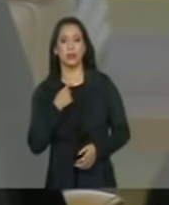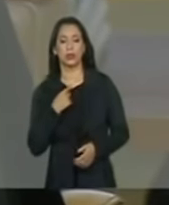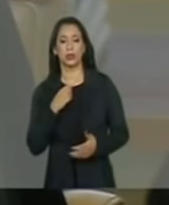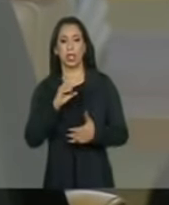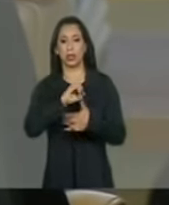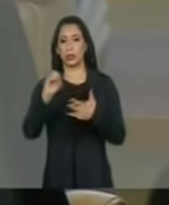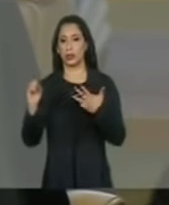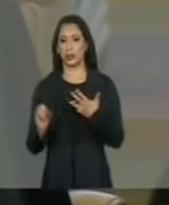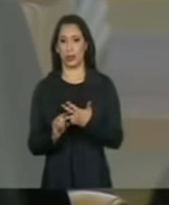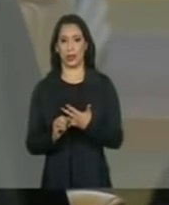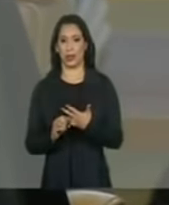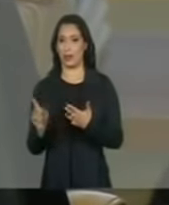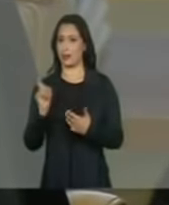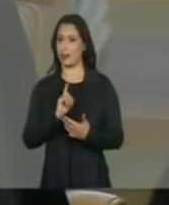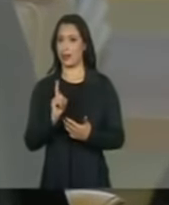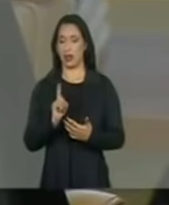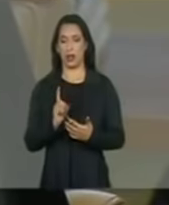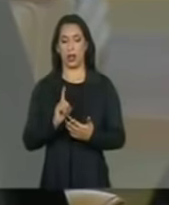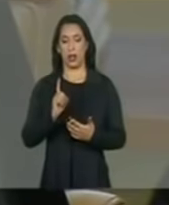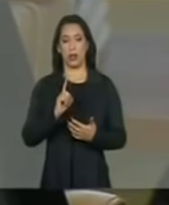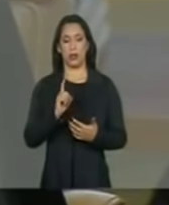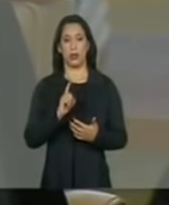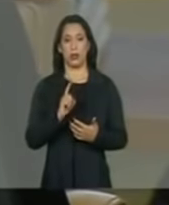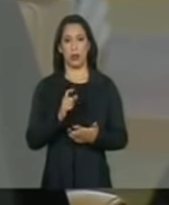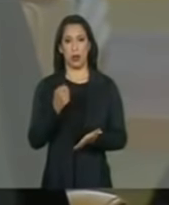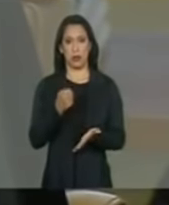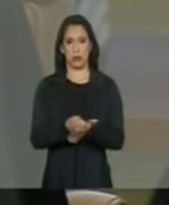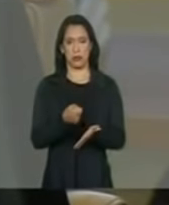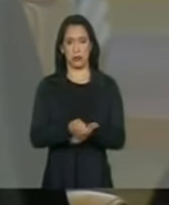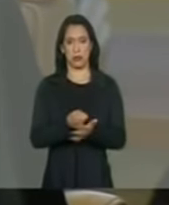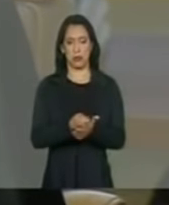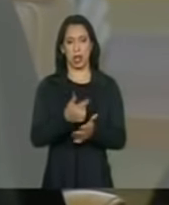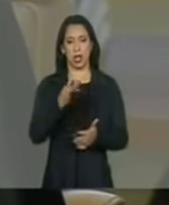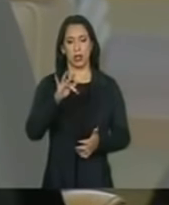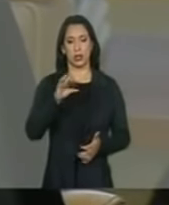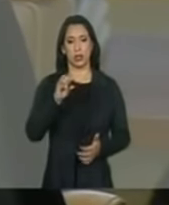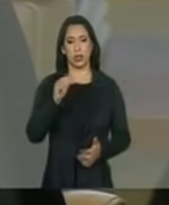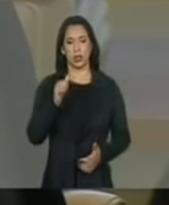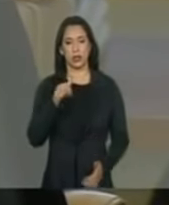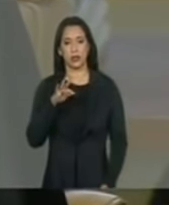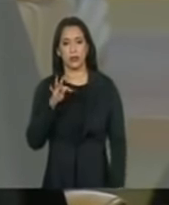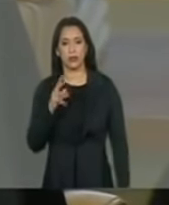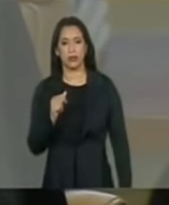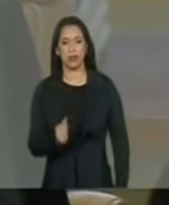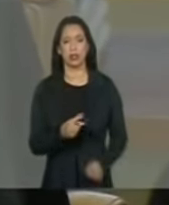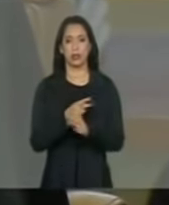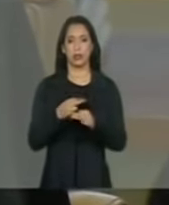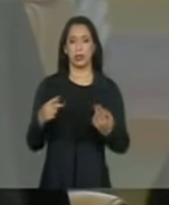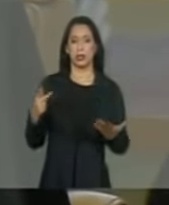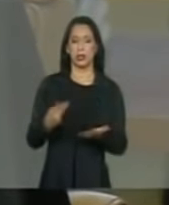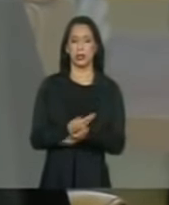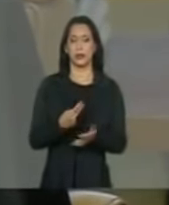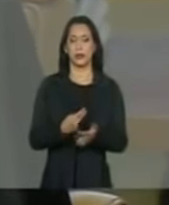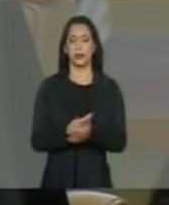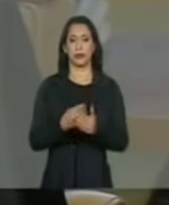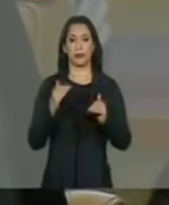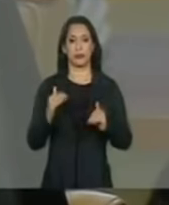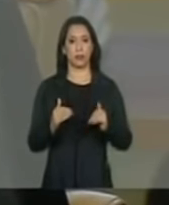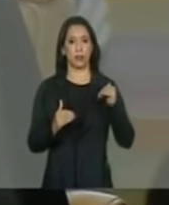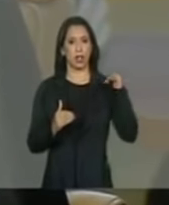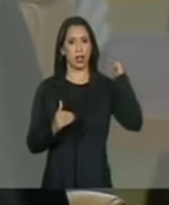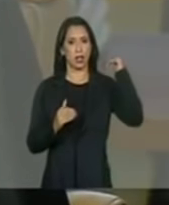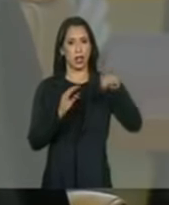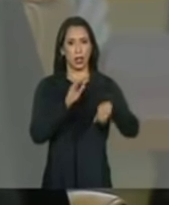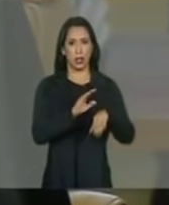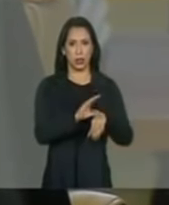constituídos nem o império dos fatos e das circunstâncias a supremacia de que ela se